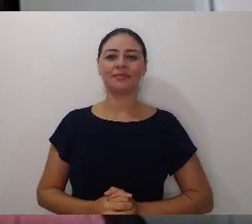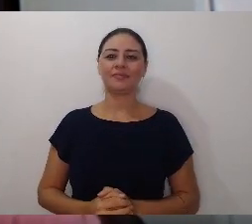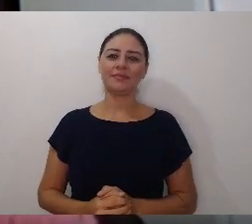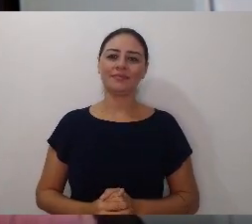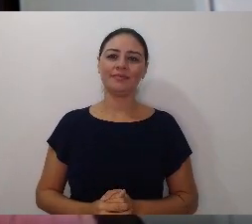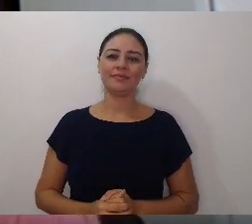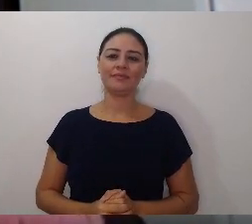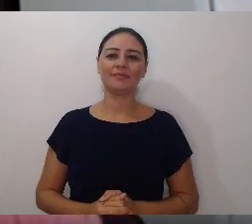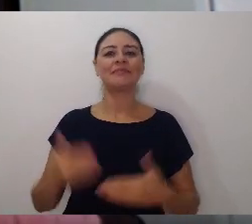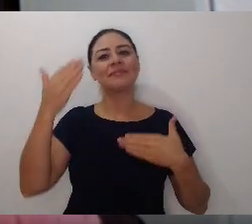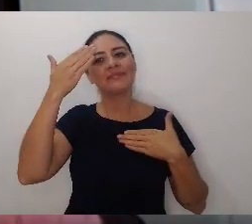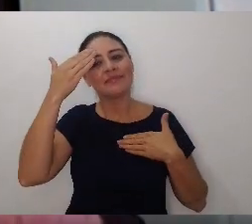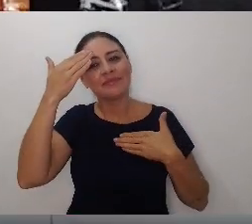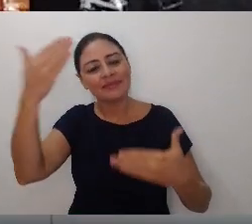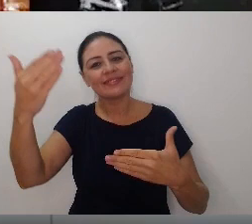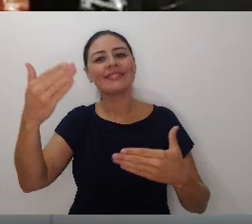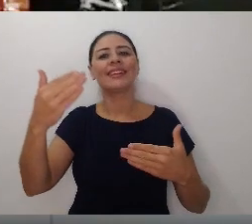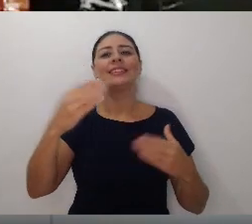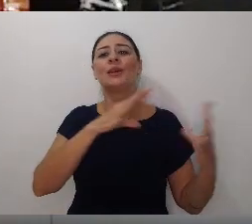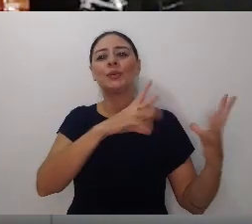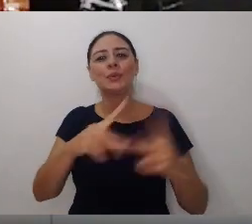muito obrigada. Adriana?